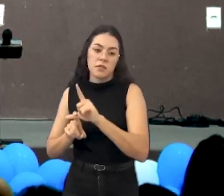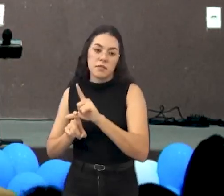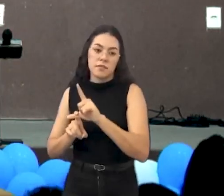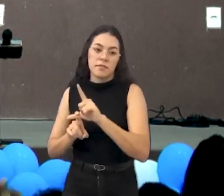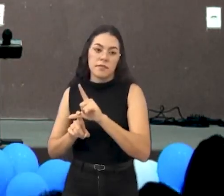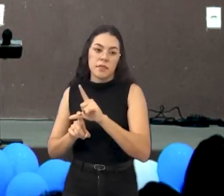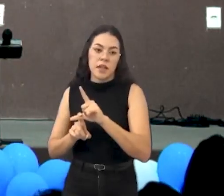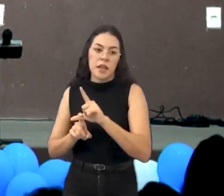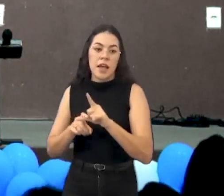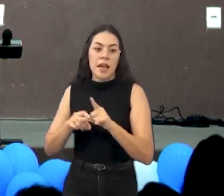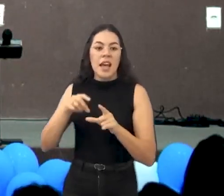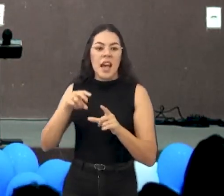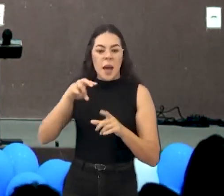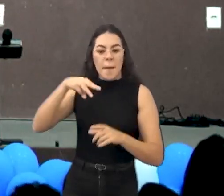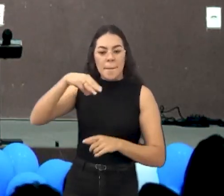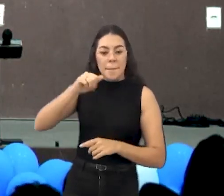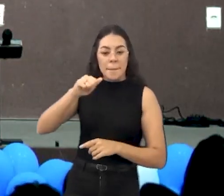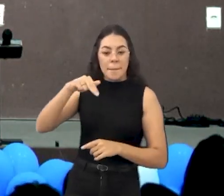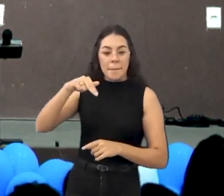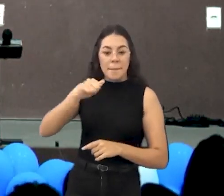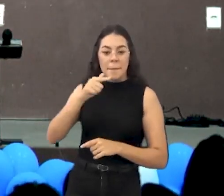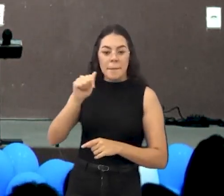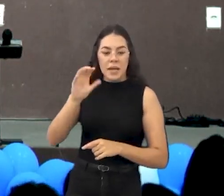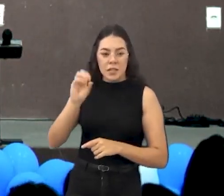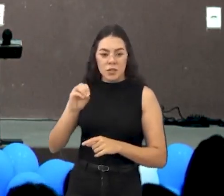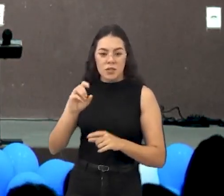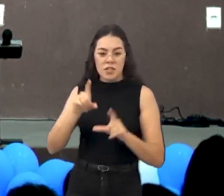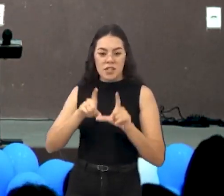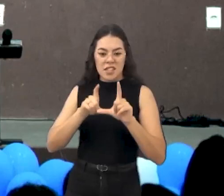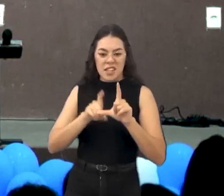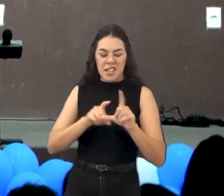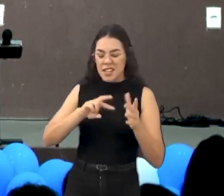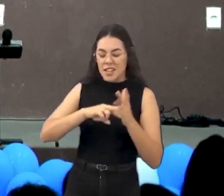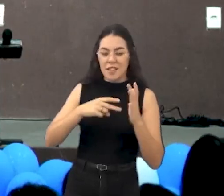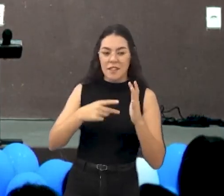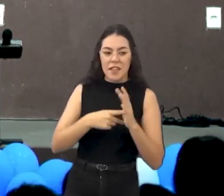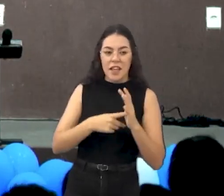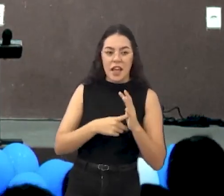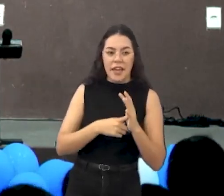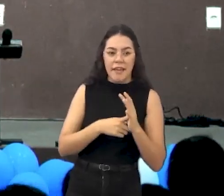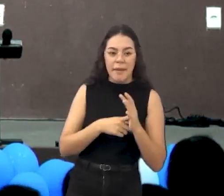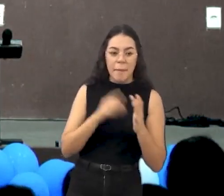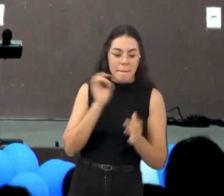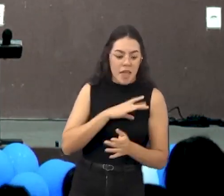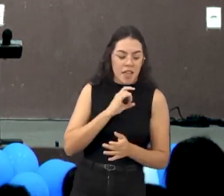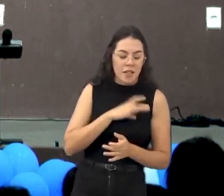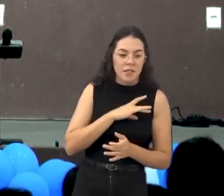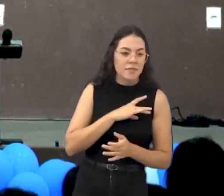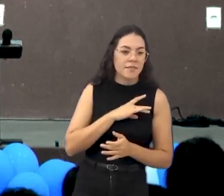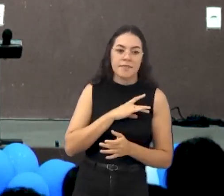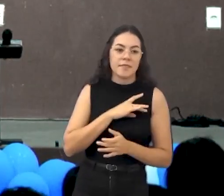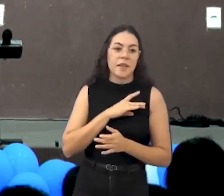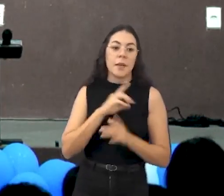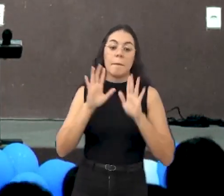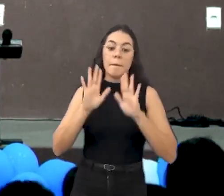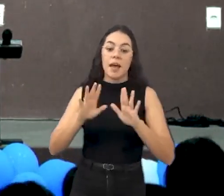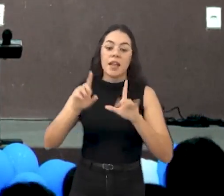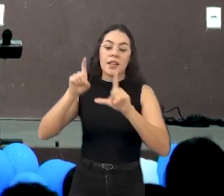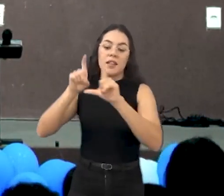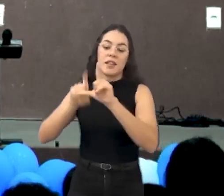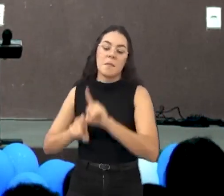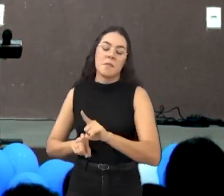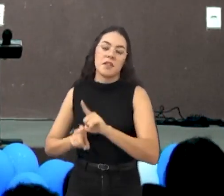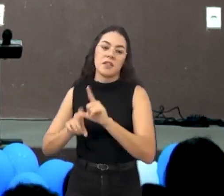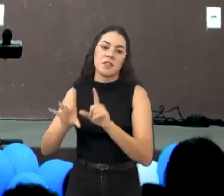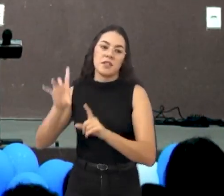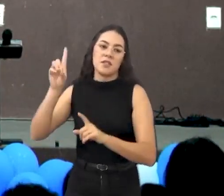manso não é ser mole. Ser manso não é ser covarde. Ser manso é ser dependente. Felizes são